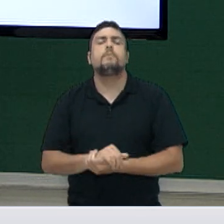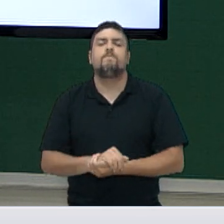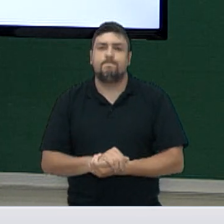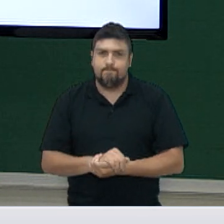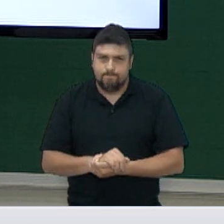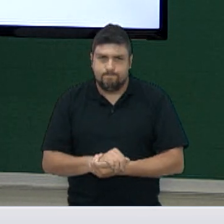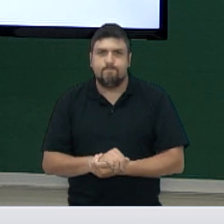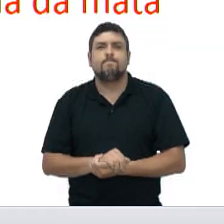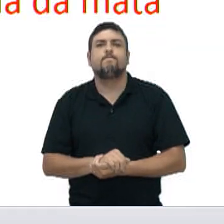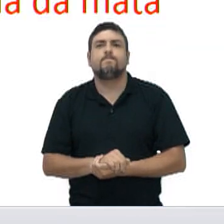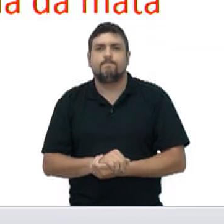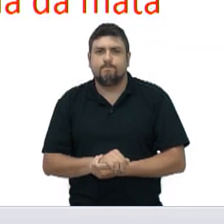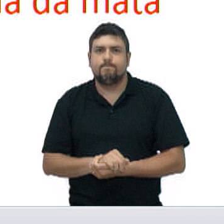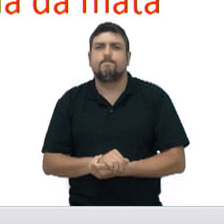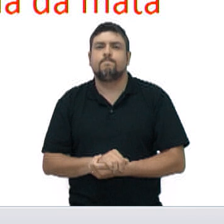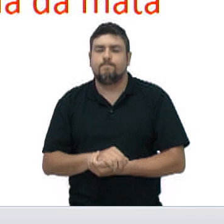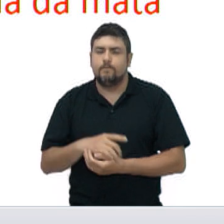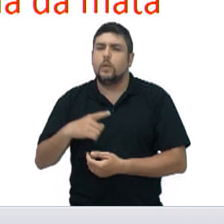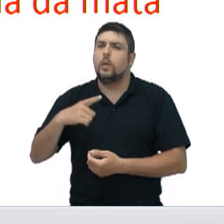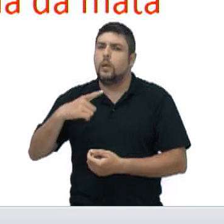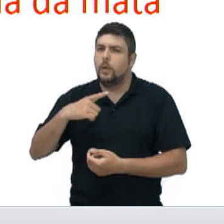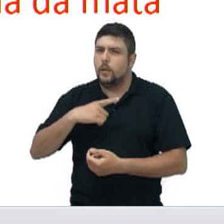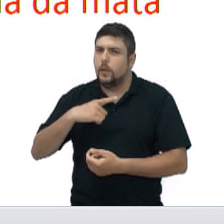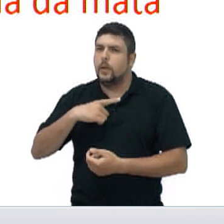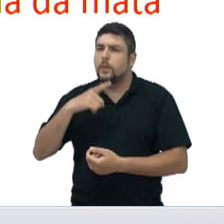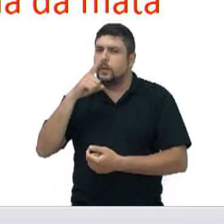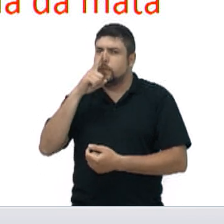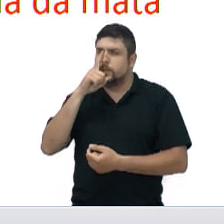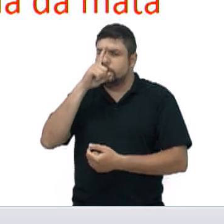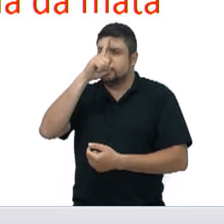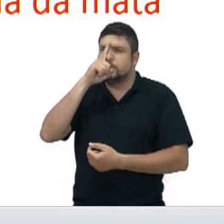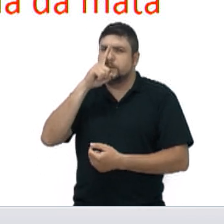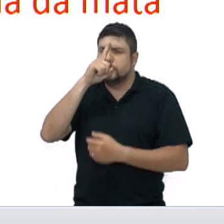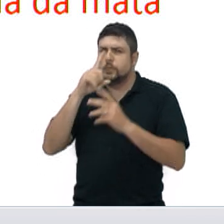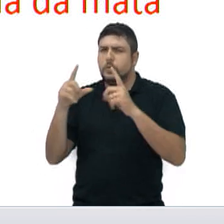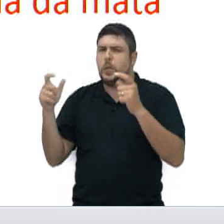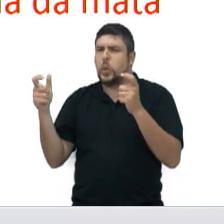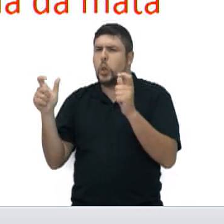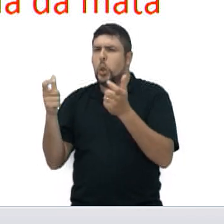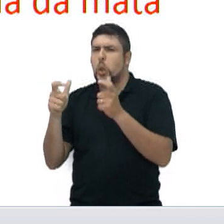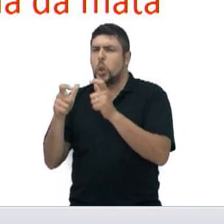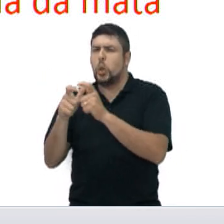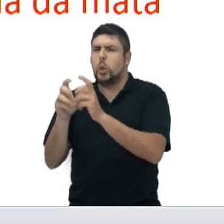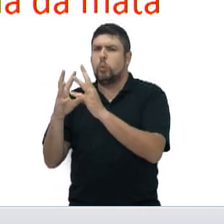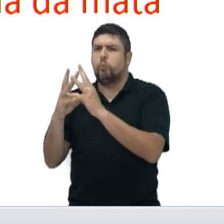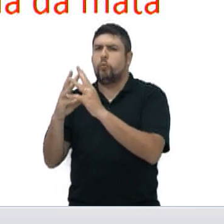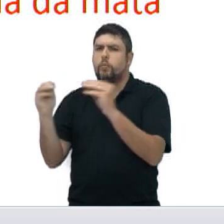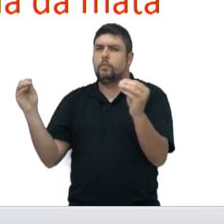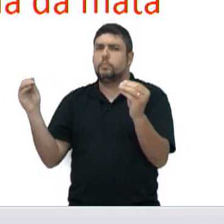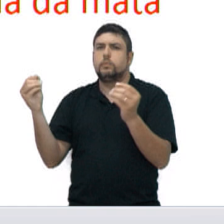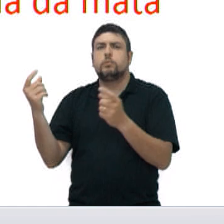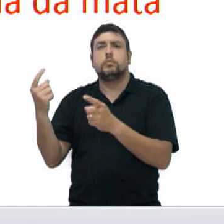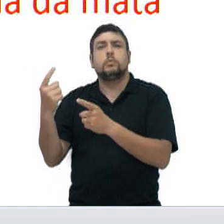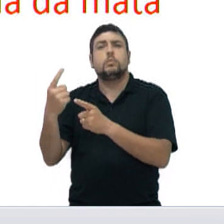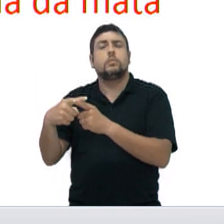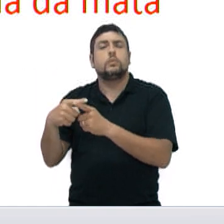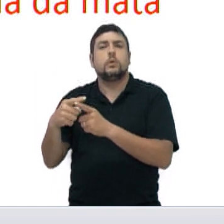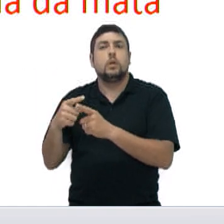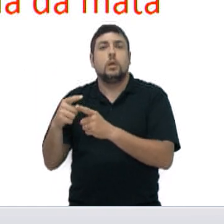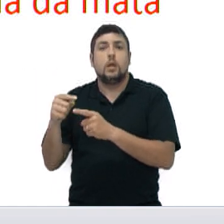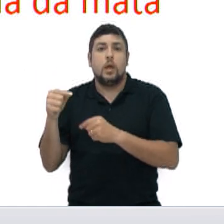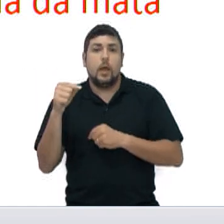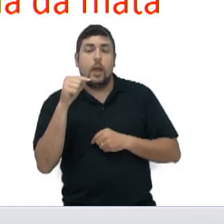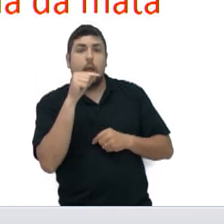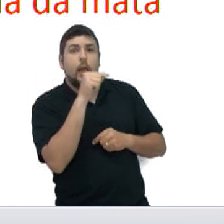Sim, porque existe o perigo da extinção porque ao retirá-la da mata, impede a